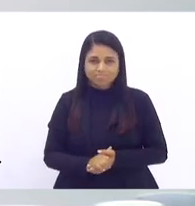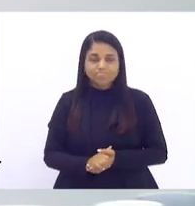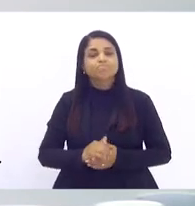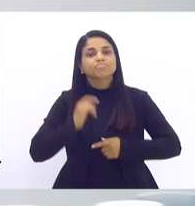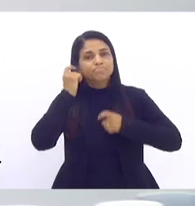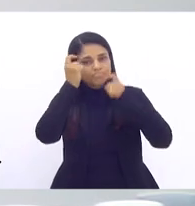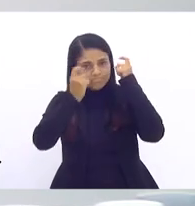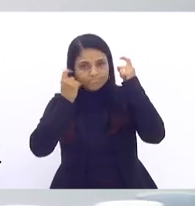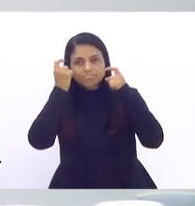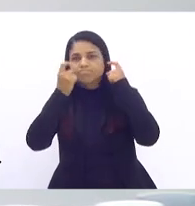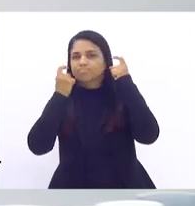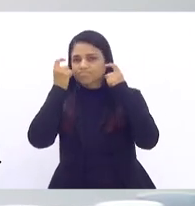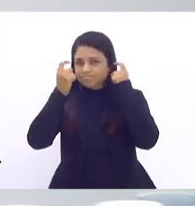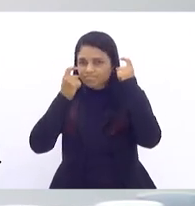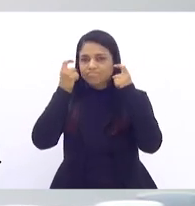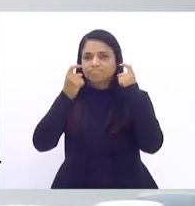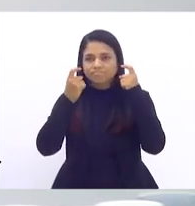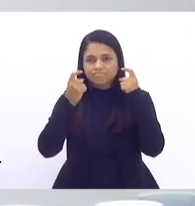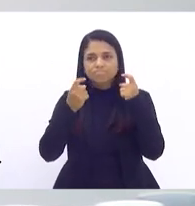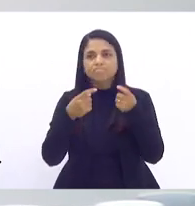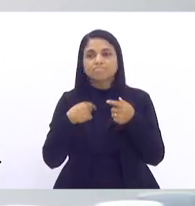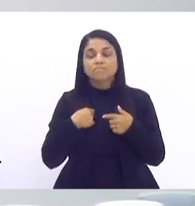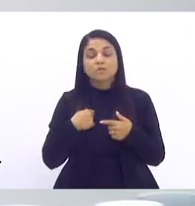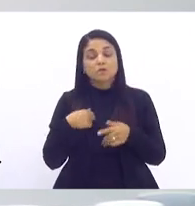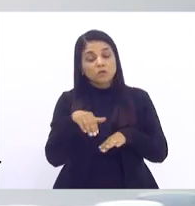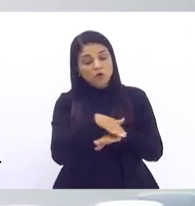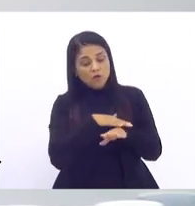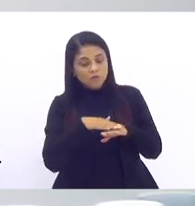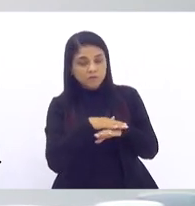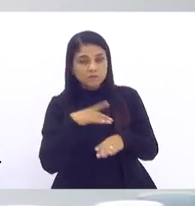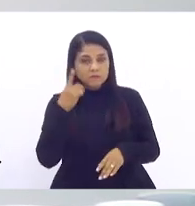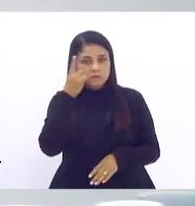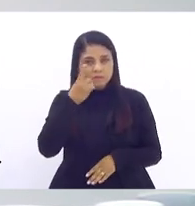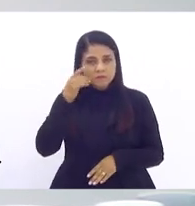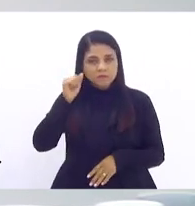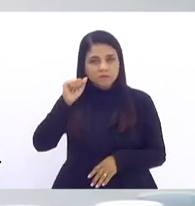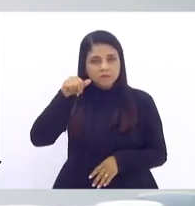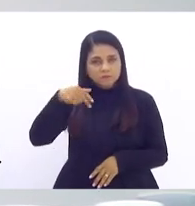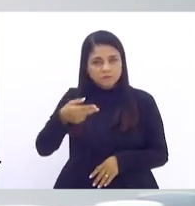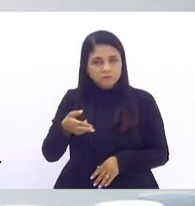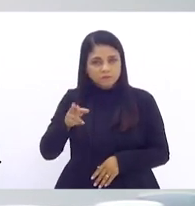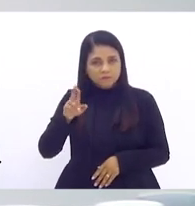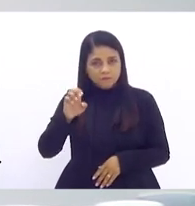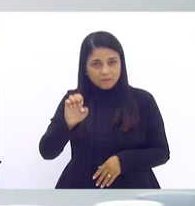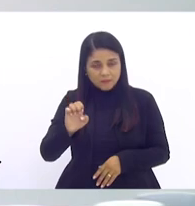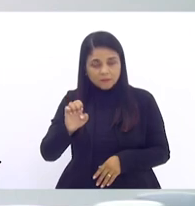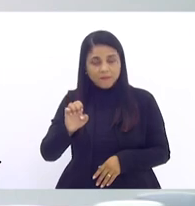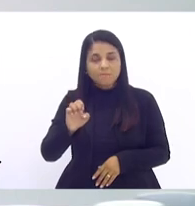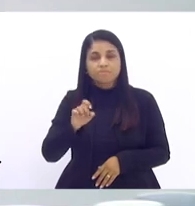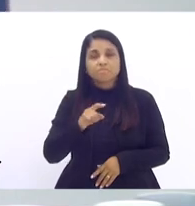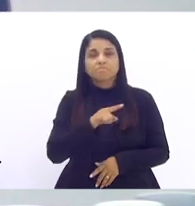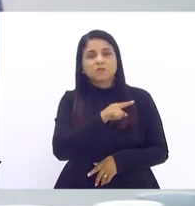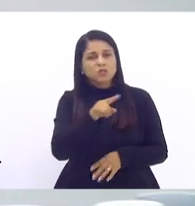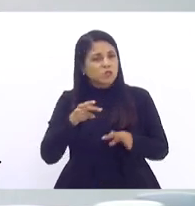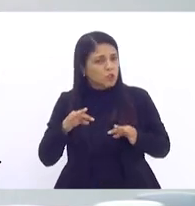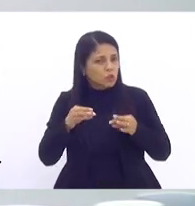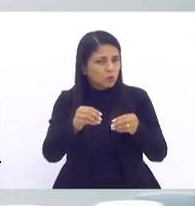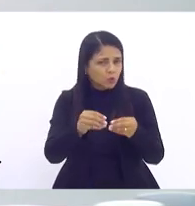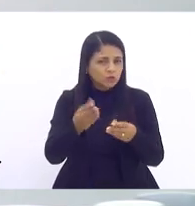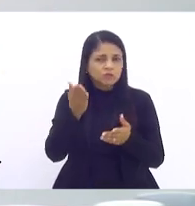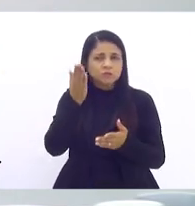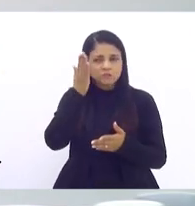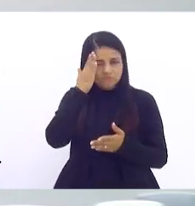preocupado com isso eu falei aqui com o deputado André isso é fruto e aqui todo mundo que tá na